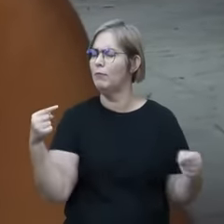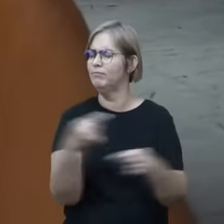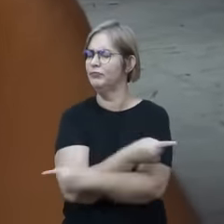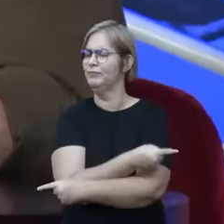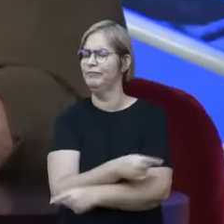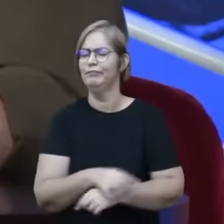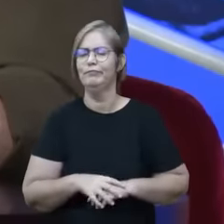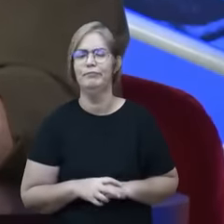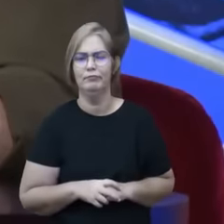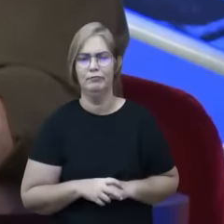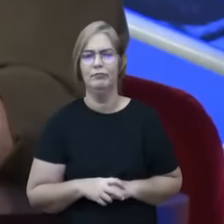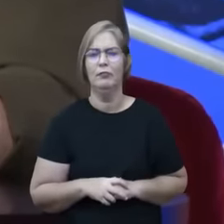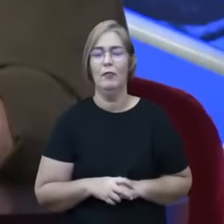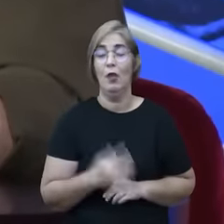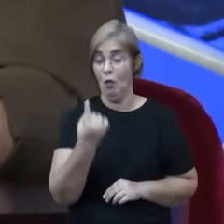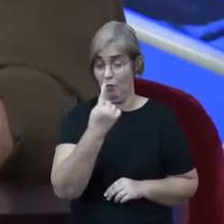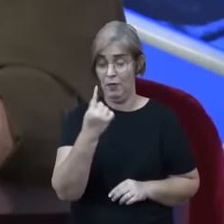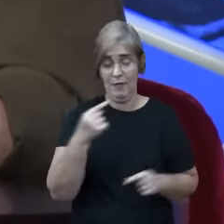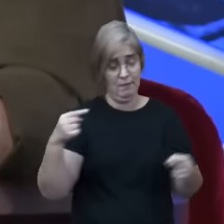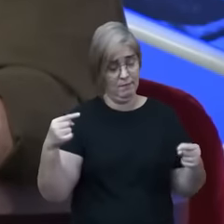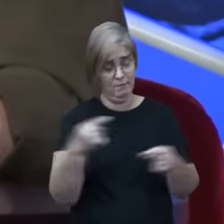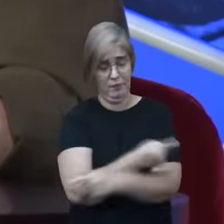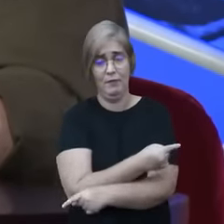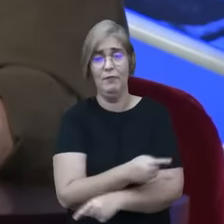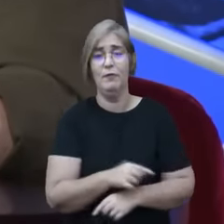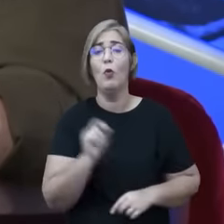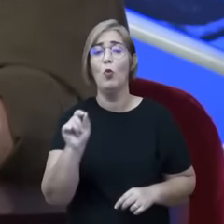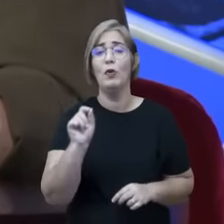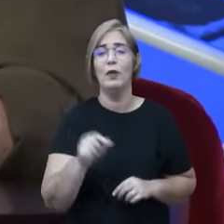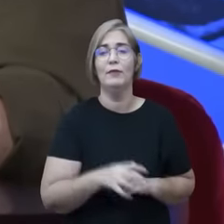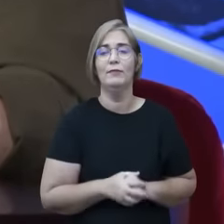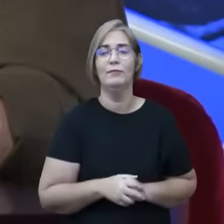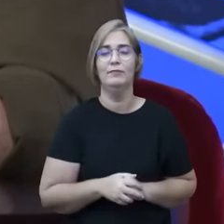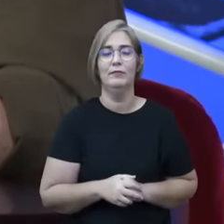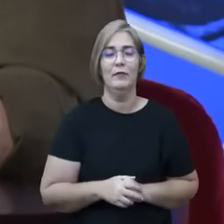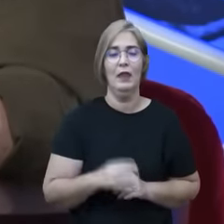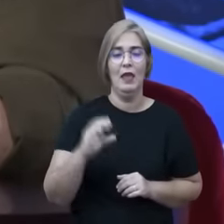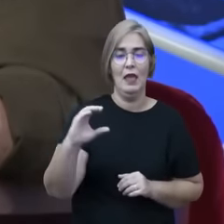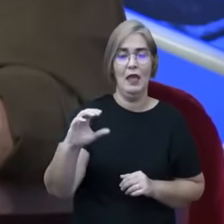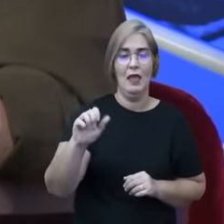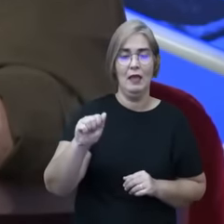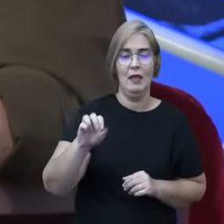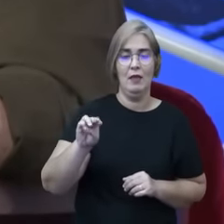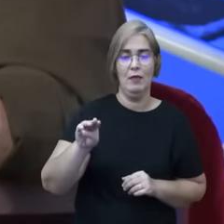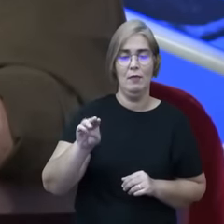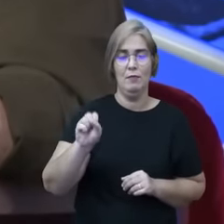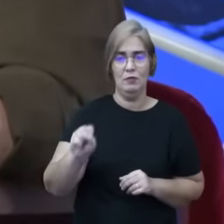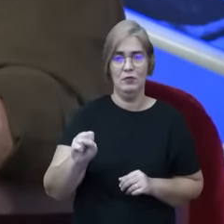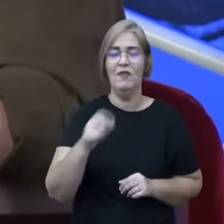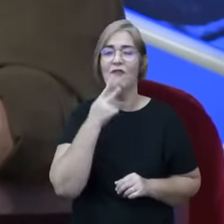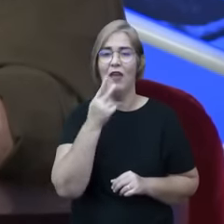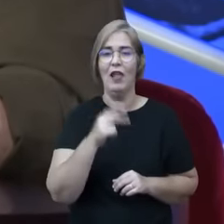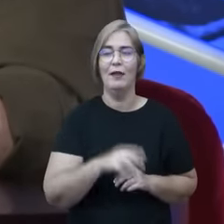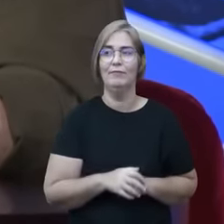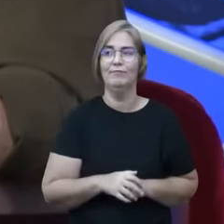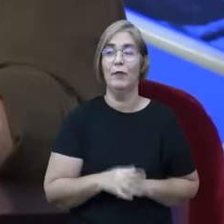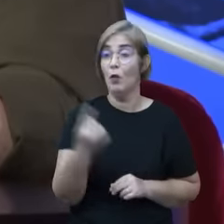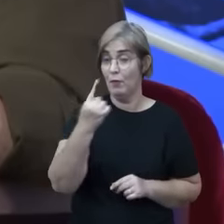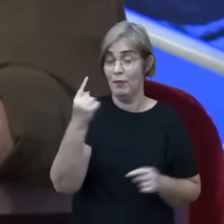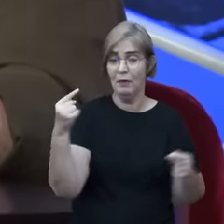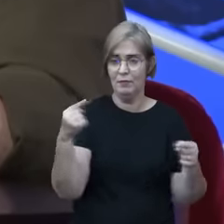absurdo. Qual é o primeiro paradoxo? Cam vai dizer o seguinte: primeiro paradoxo é